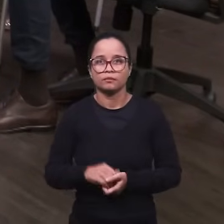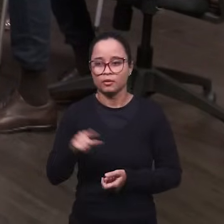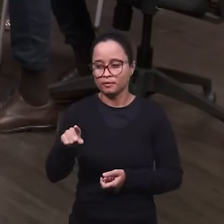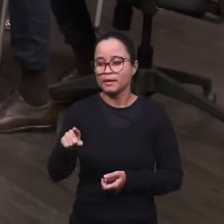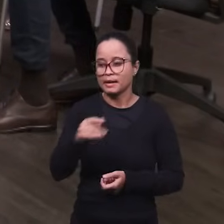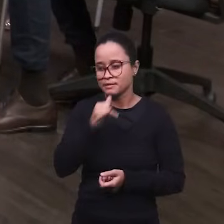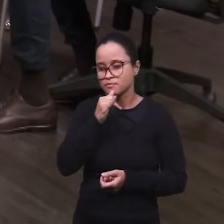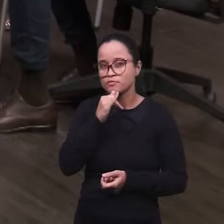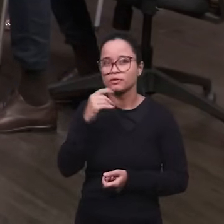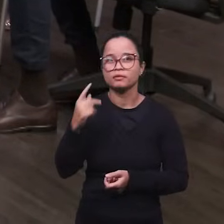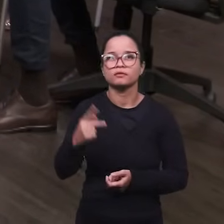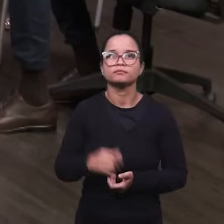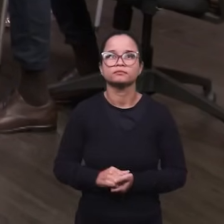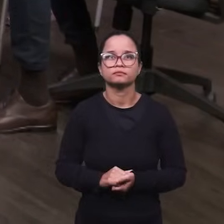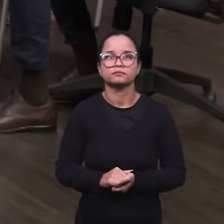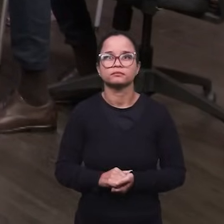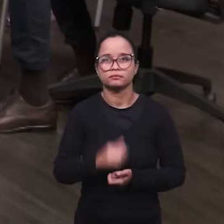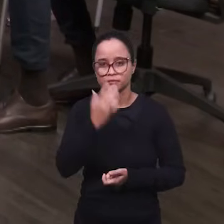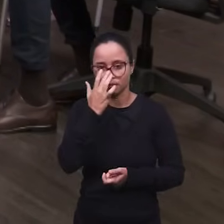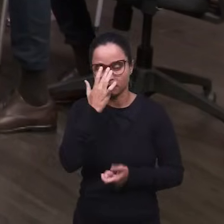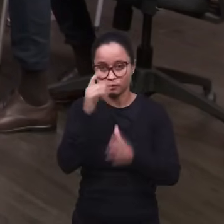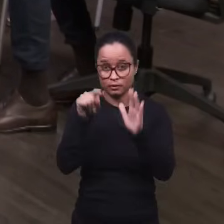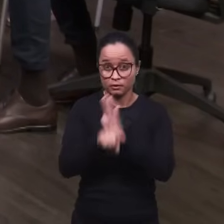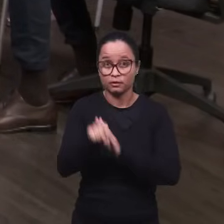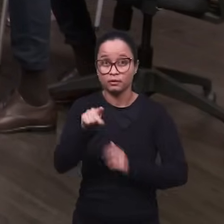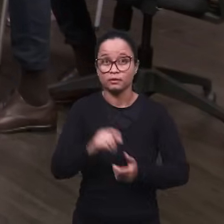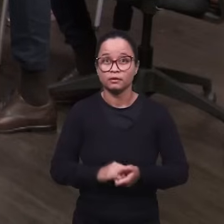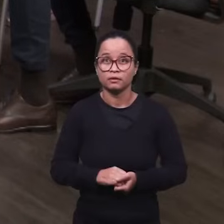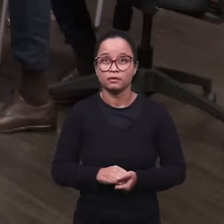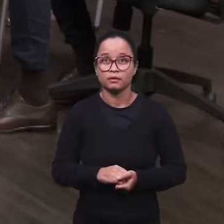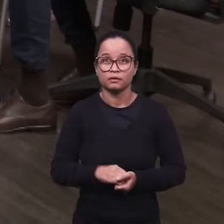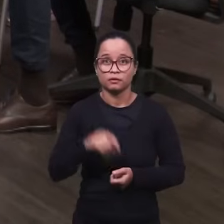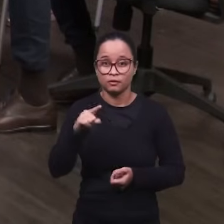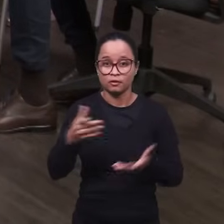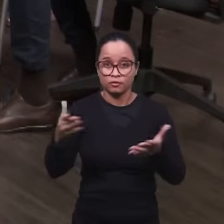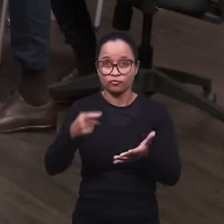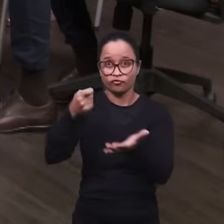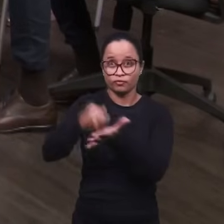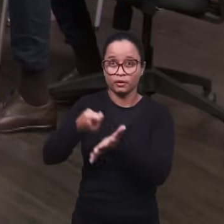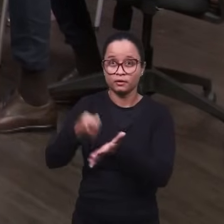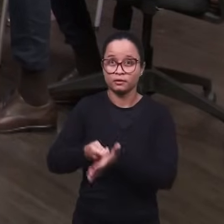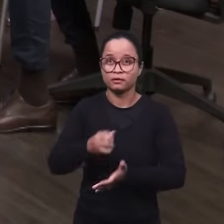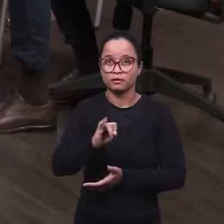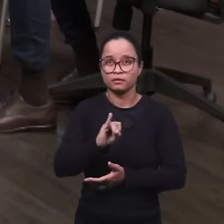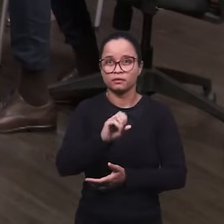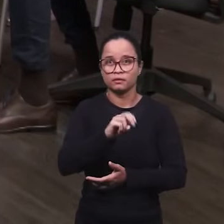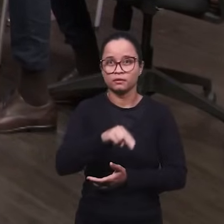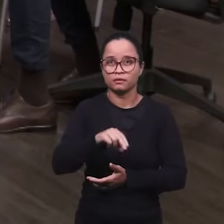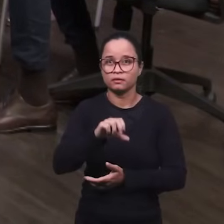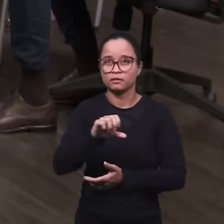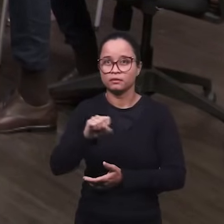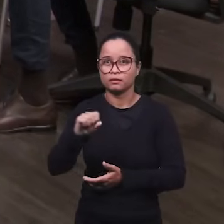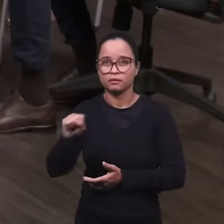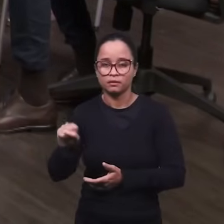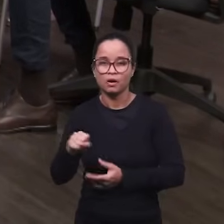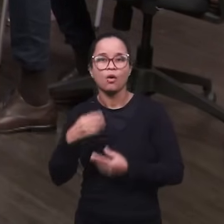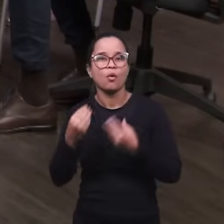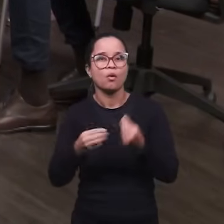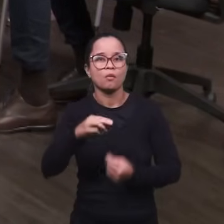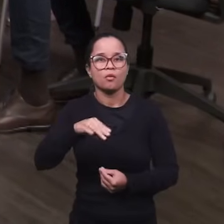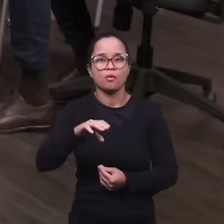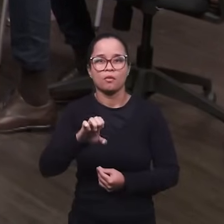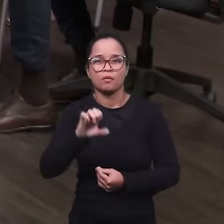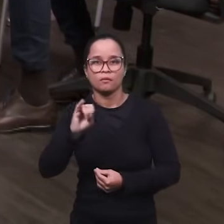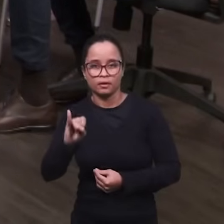pegar o seu exemplo? Aí eu te pergunto, você hoje contribui para o INSS? Como MEI. Como